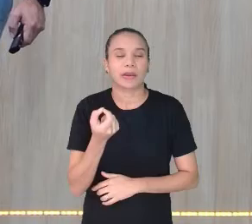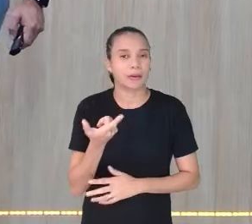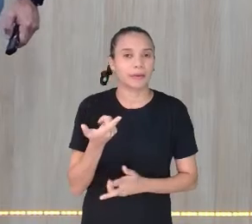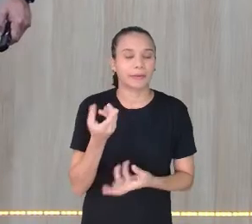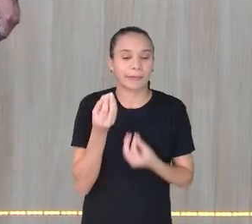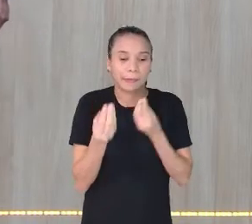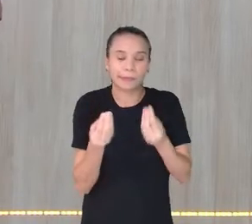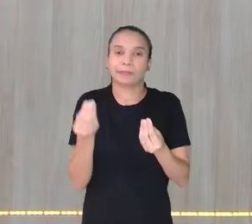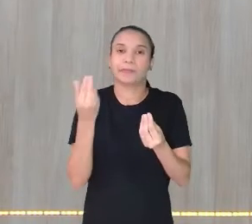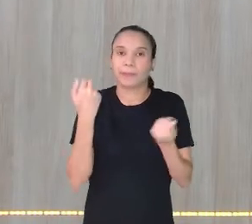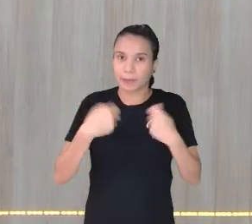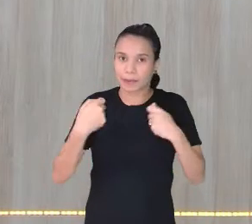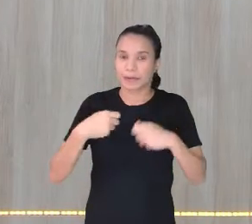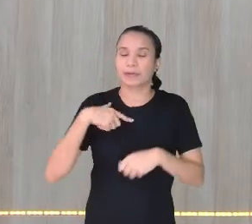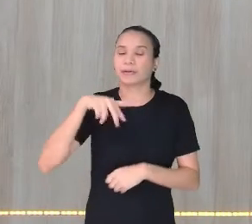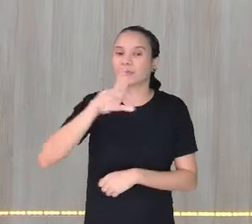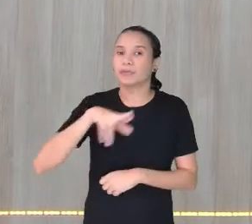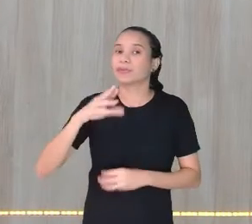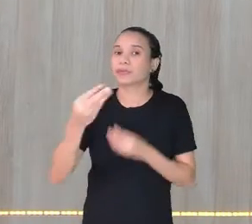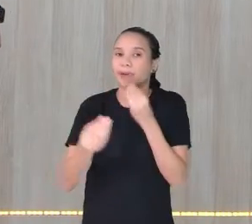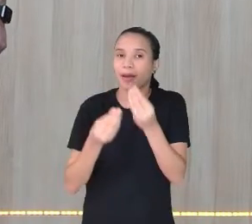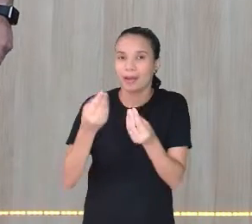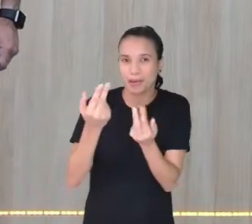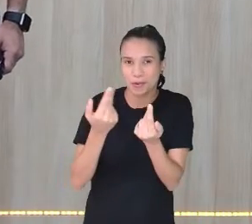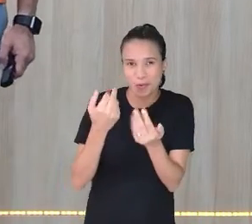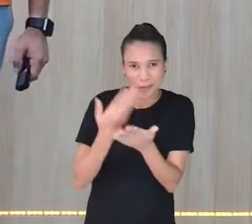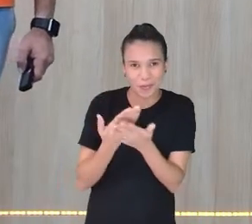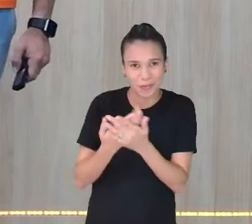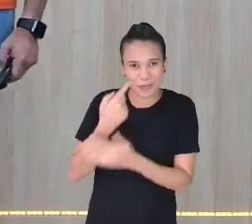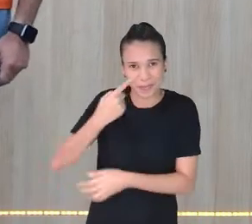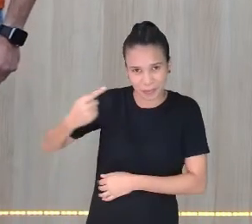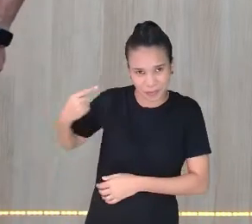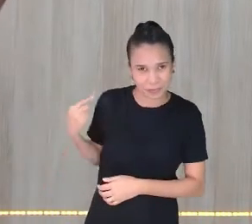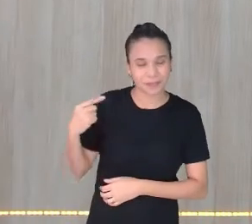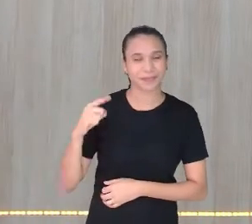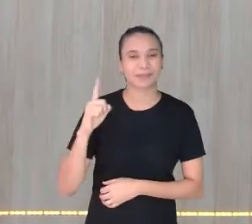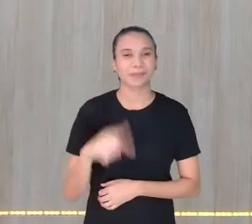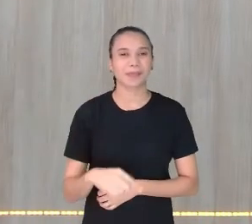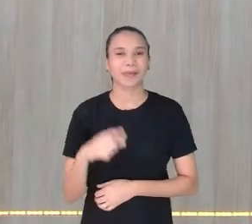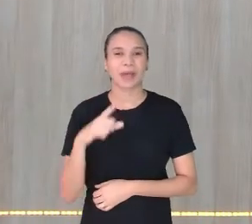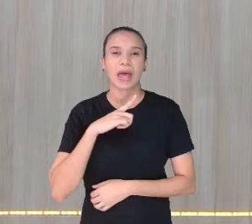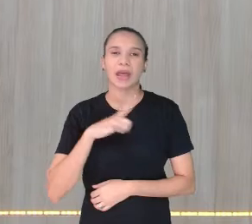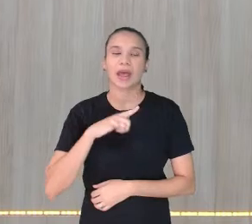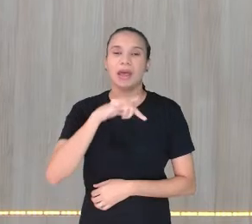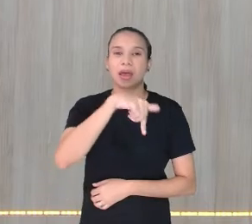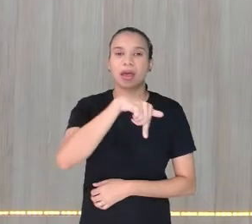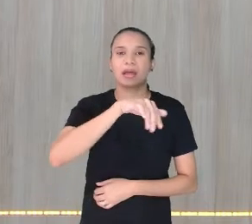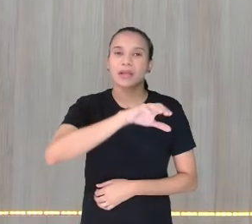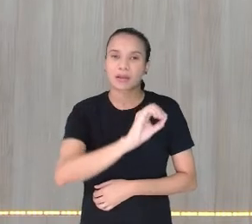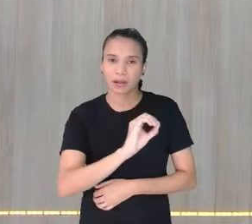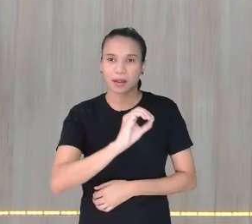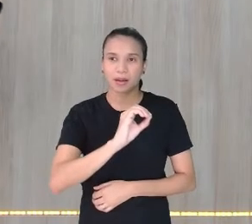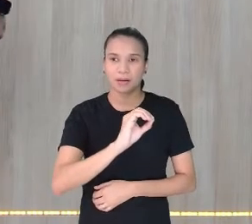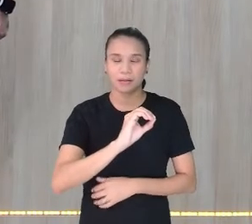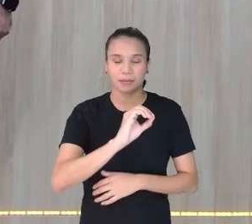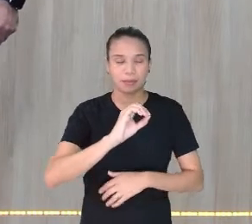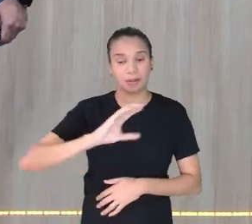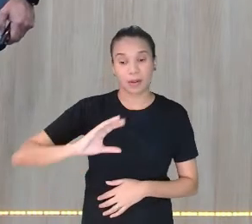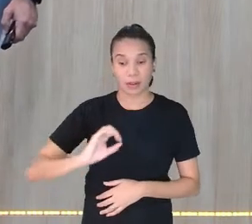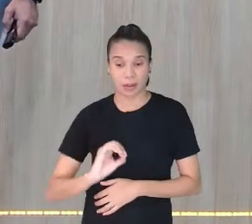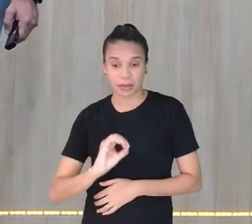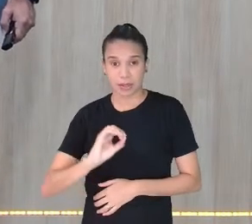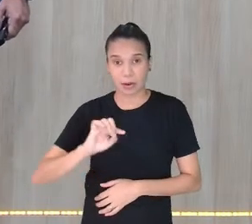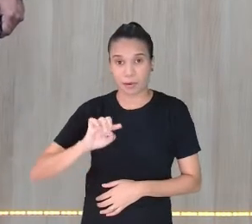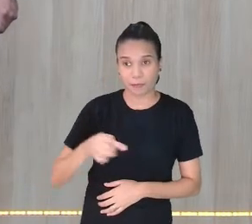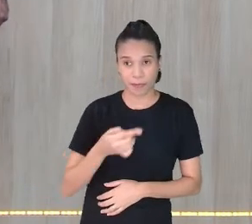ó, você já sabe do artifício que a gente utilizou no exemplo anterior. Então, eu tenho aqui, ó, 70 e eu coloco ali